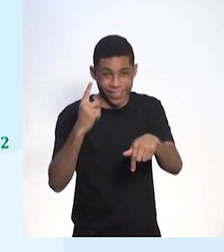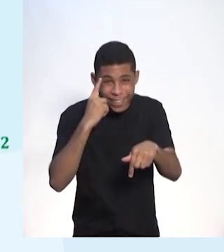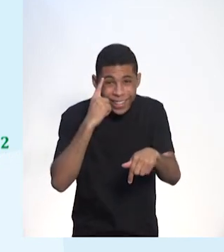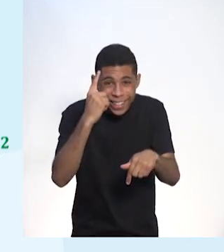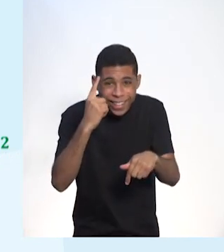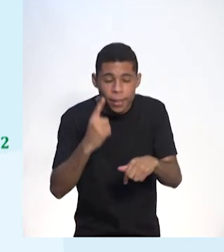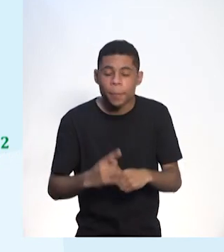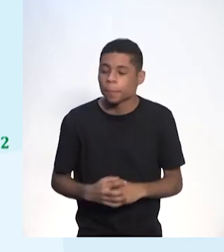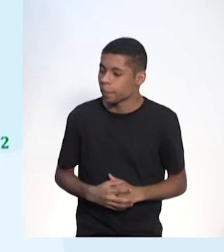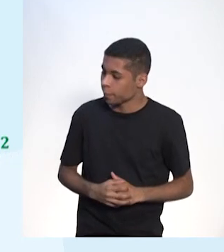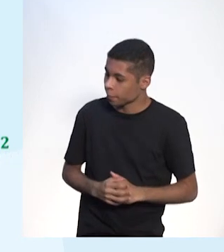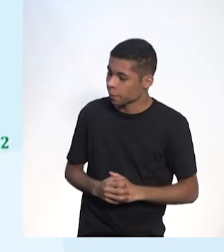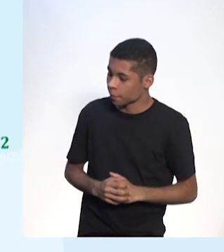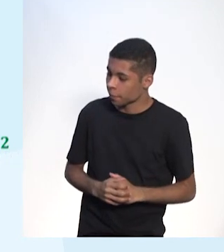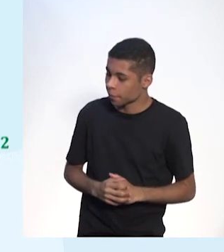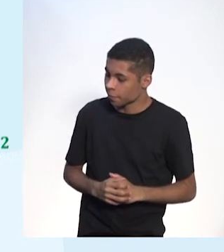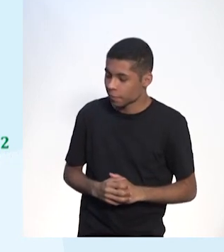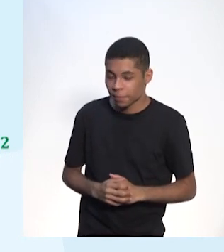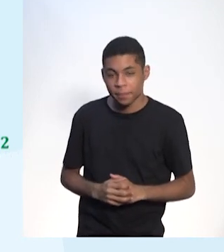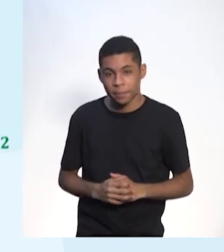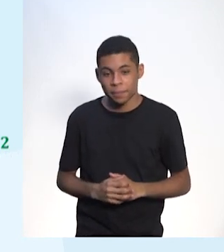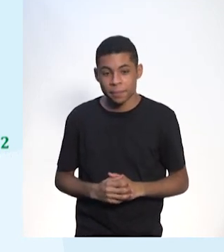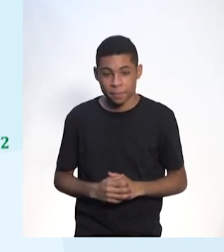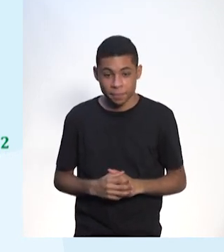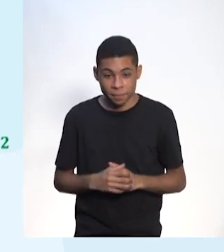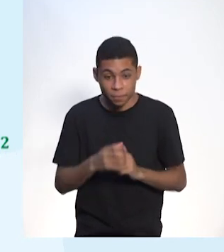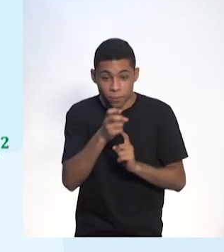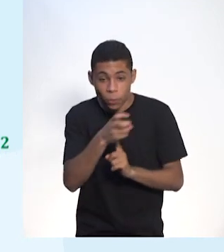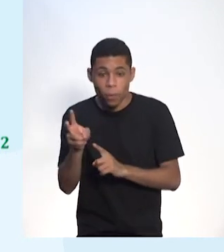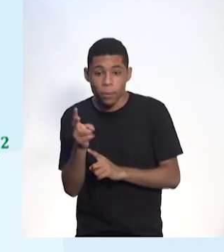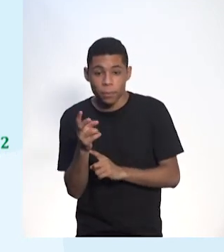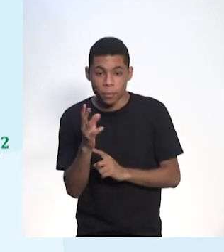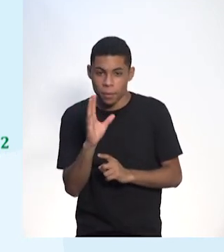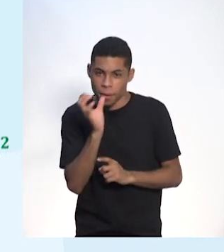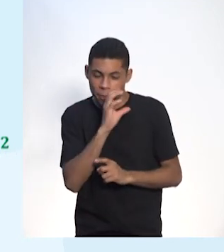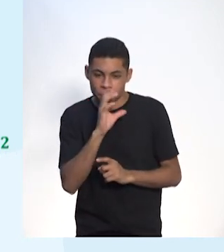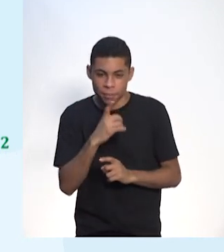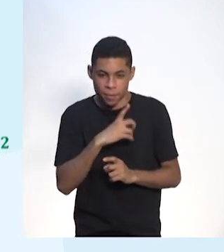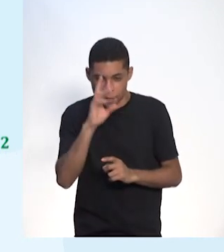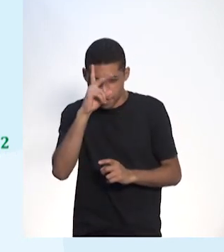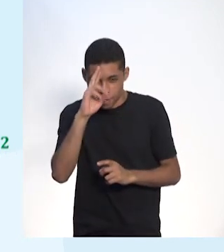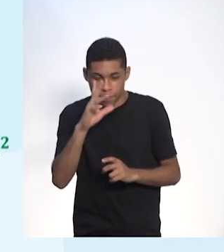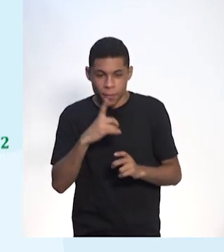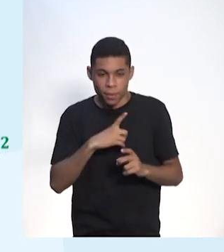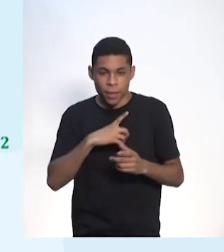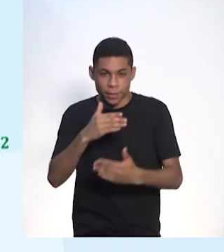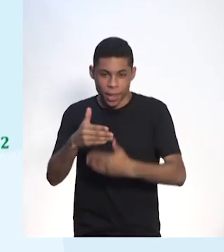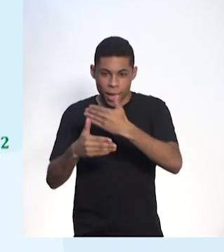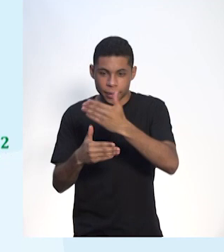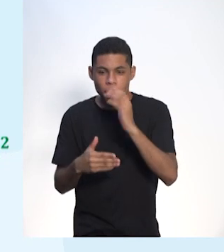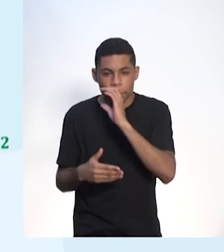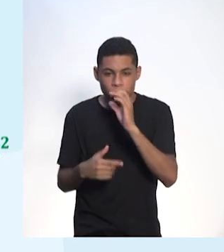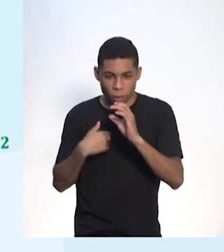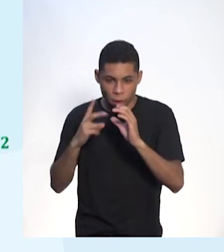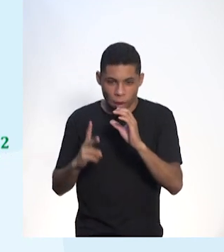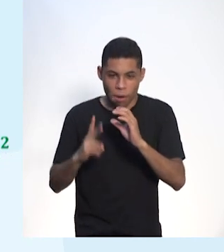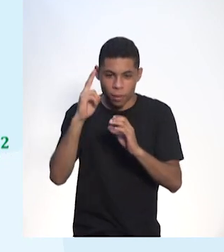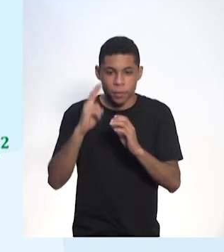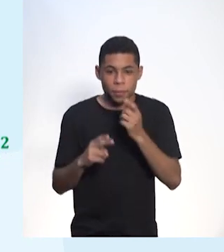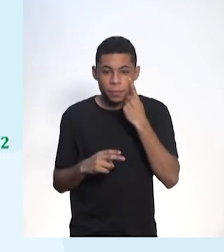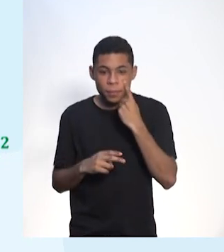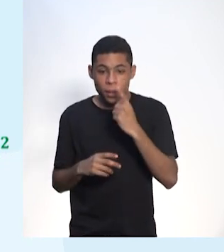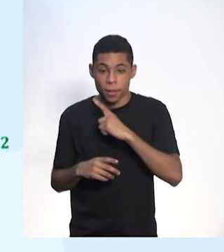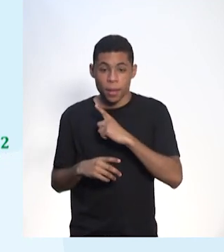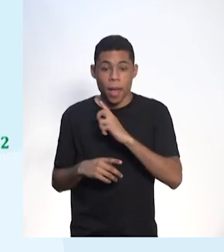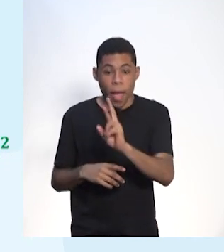valor, né? Então, se eu fizer... Opa, ficou um errinho aqui no meu slide. Ó, vou cortar aqui e vou colocar